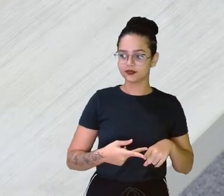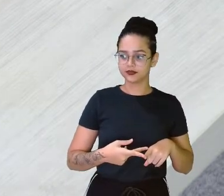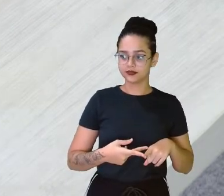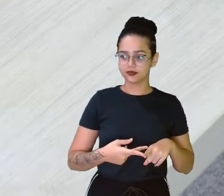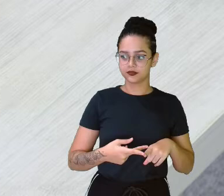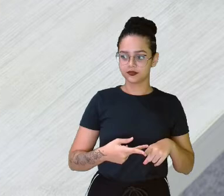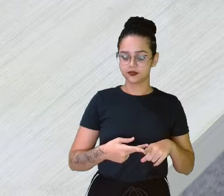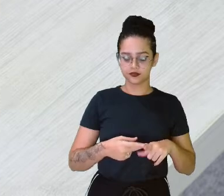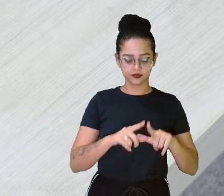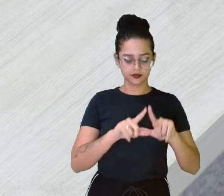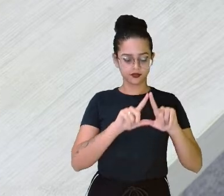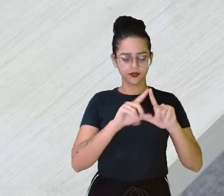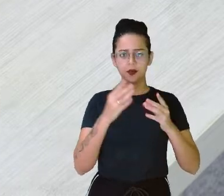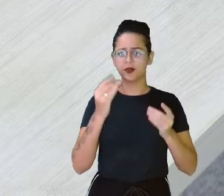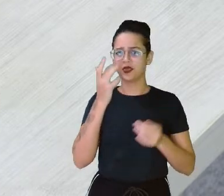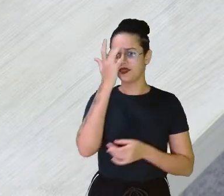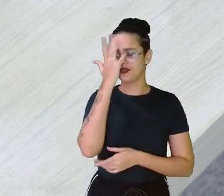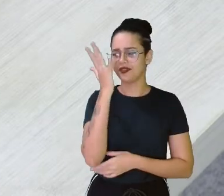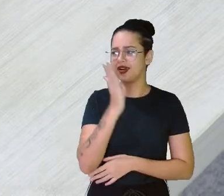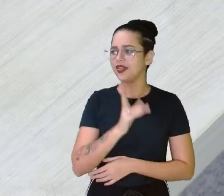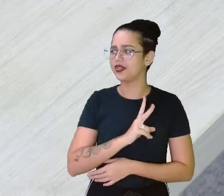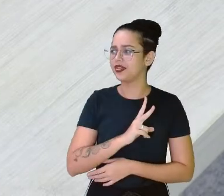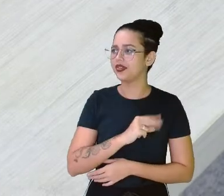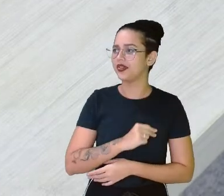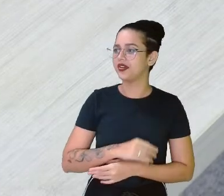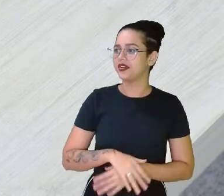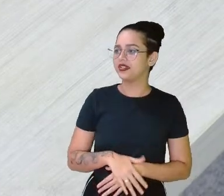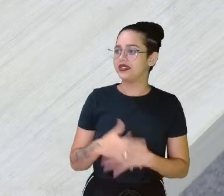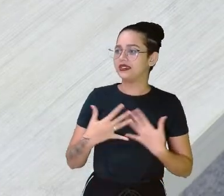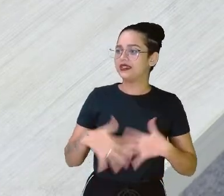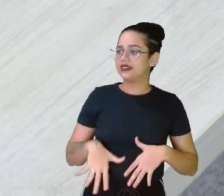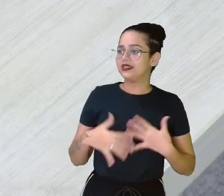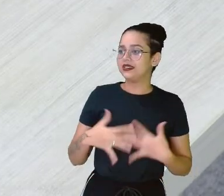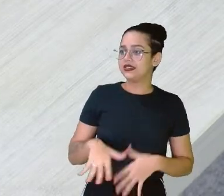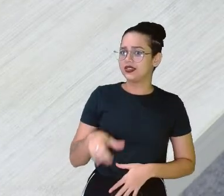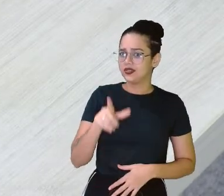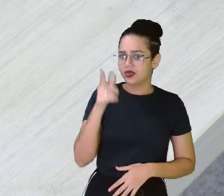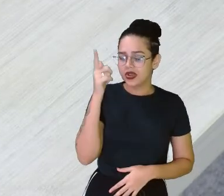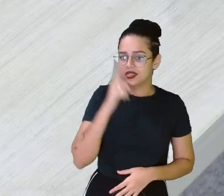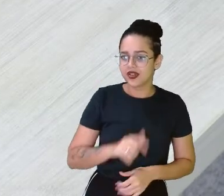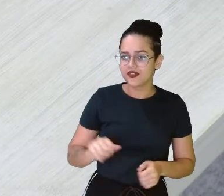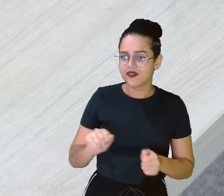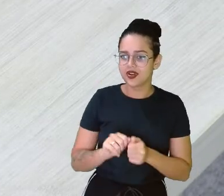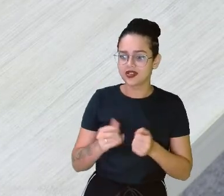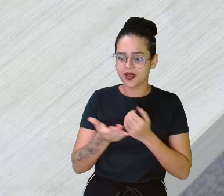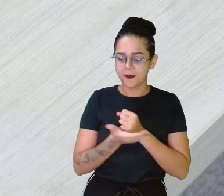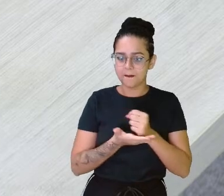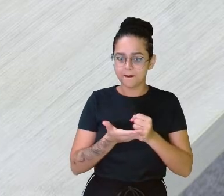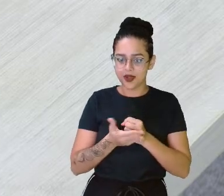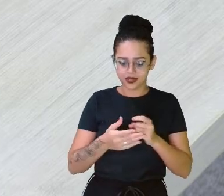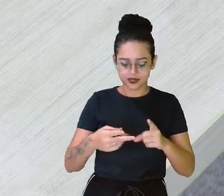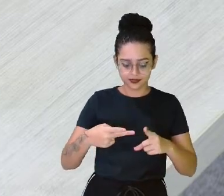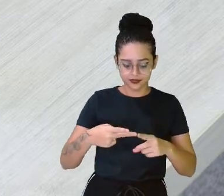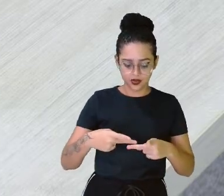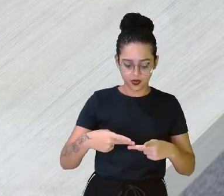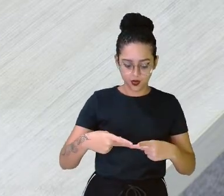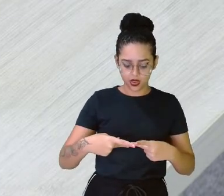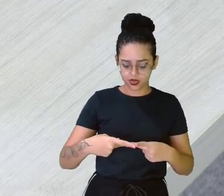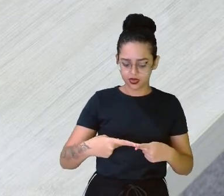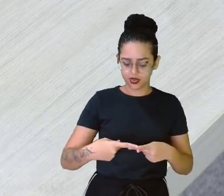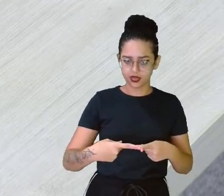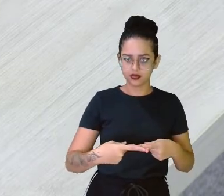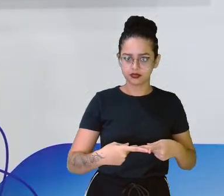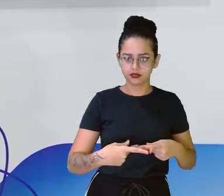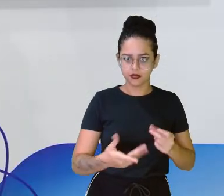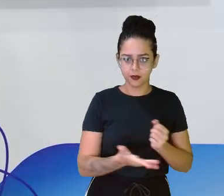Professora, é muito fácil. E aí, será que a senhora consegue fazer uma de base quadrada?